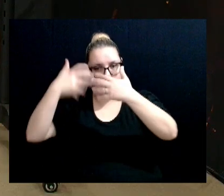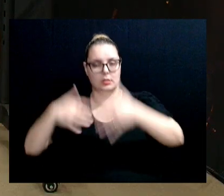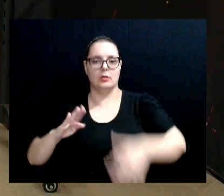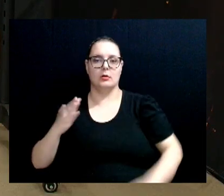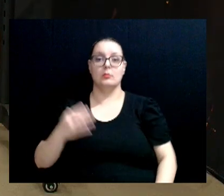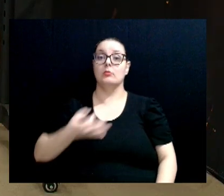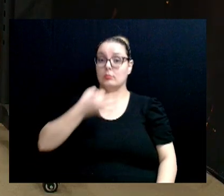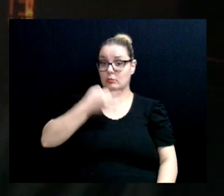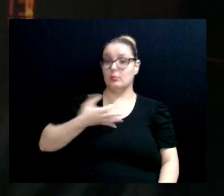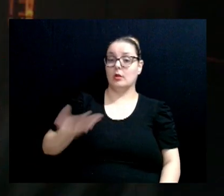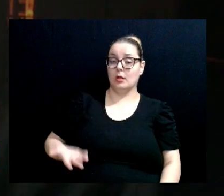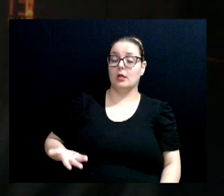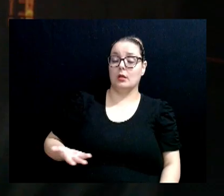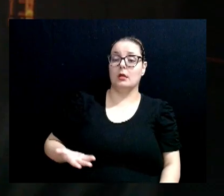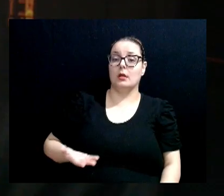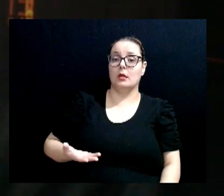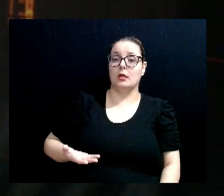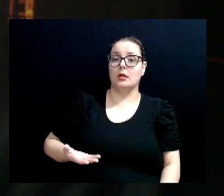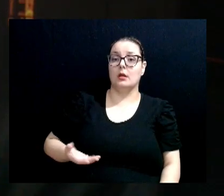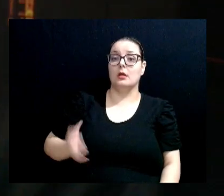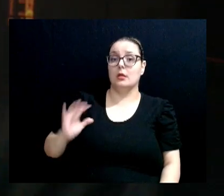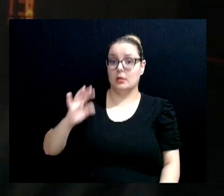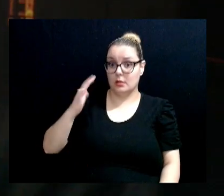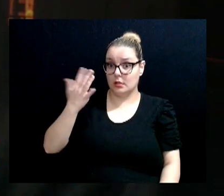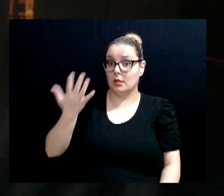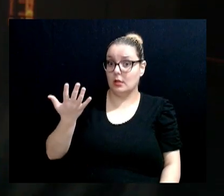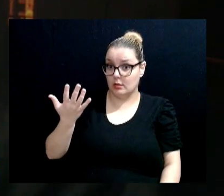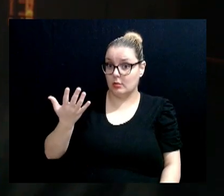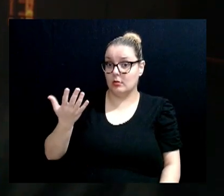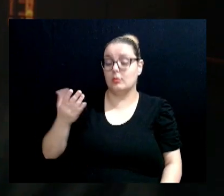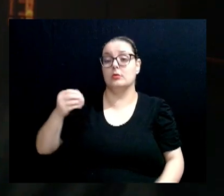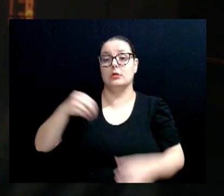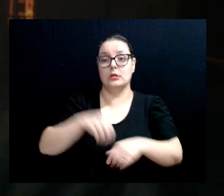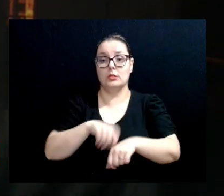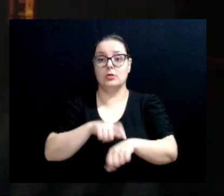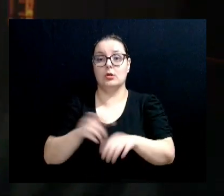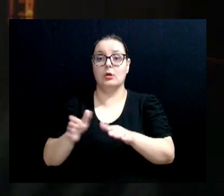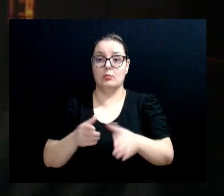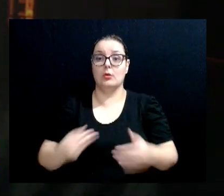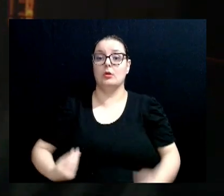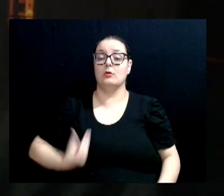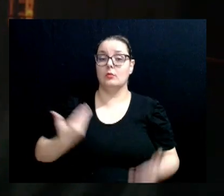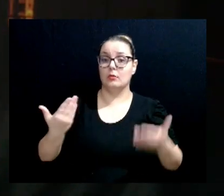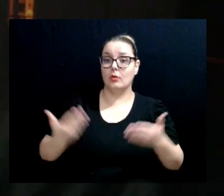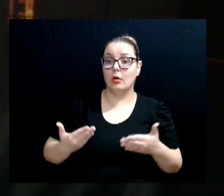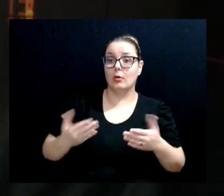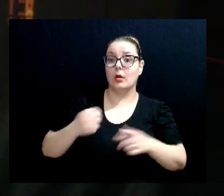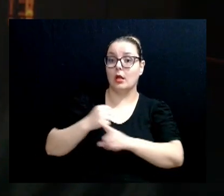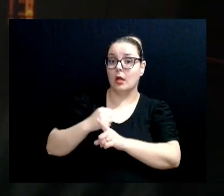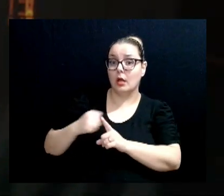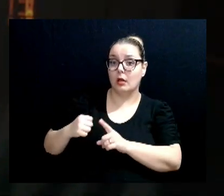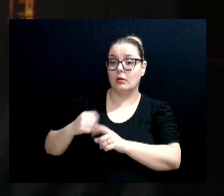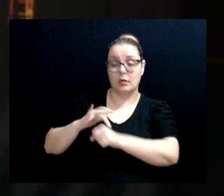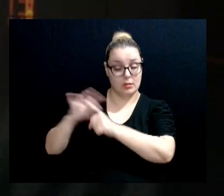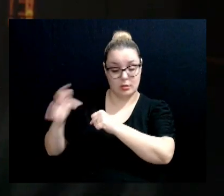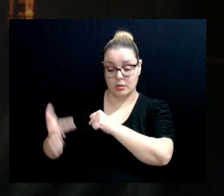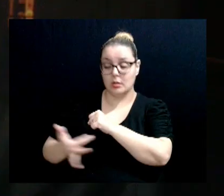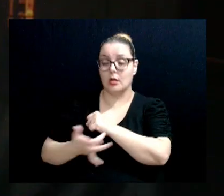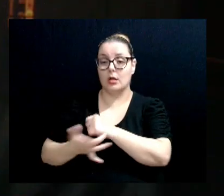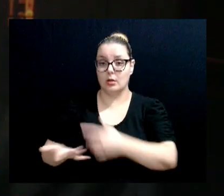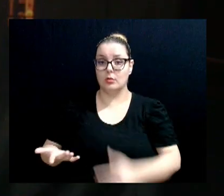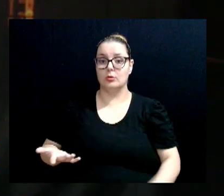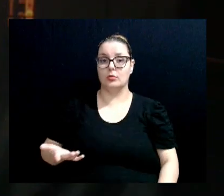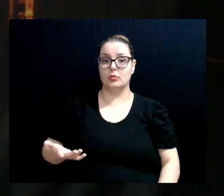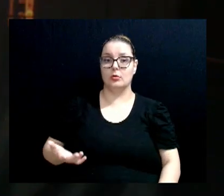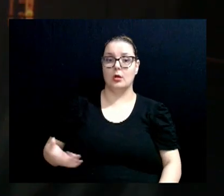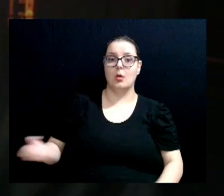isso acontece, gente, dentro de um cenário que a gente vive hoje, em que as redes sociais elas bombardeiam